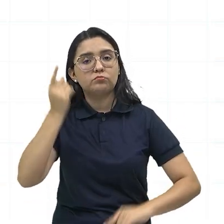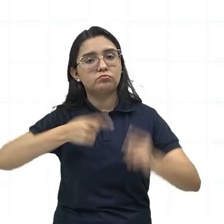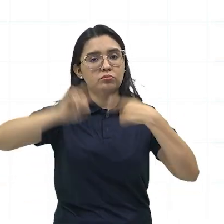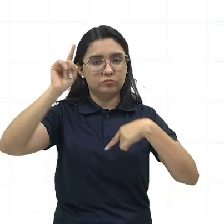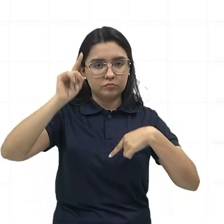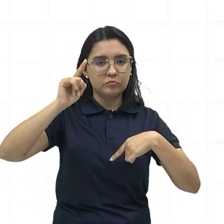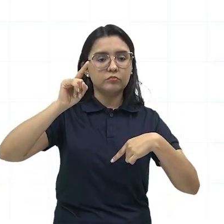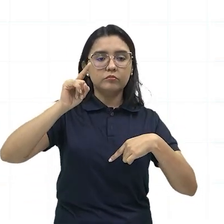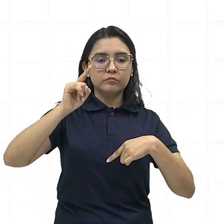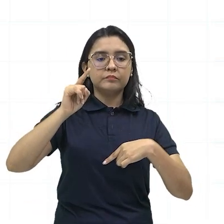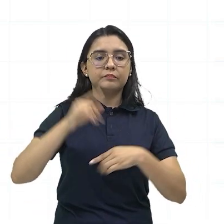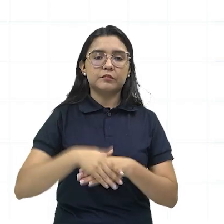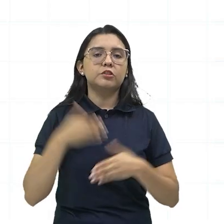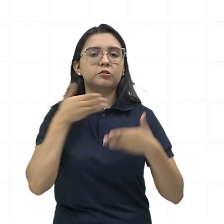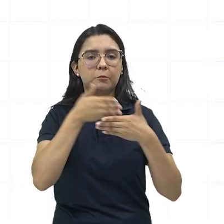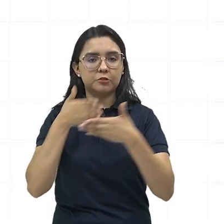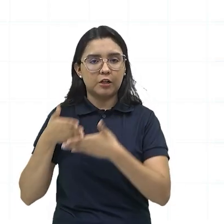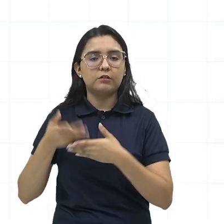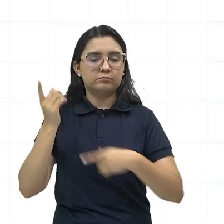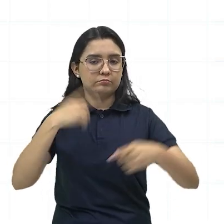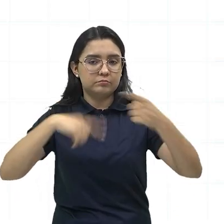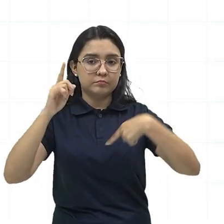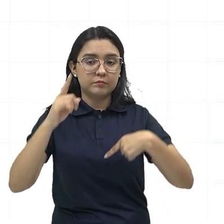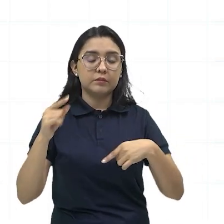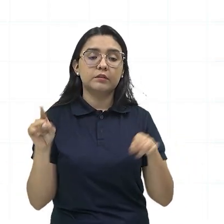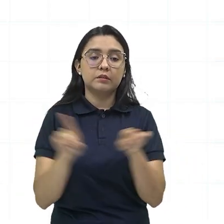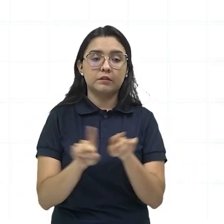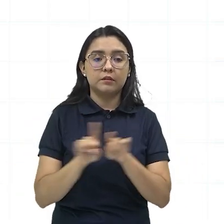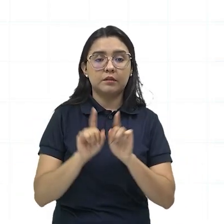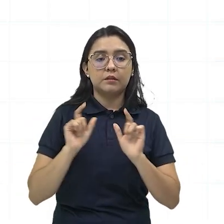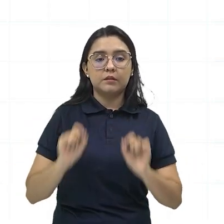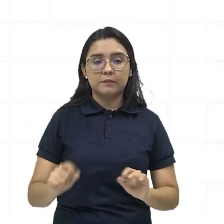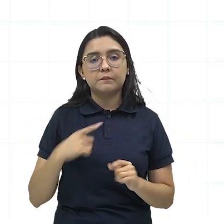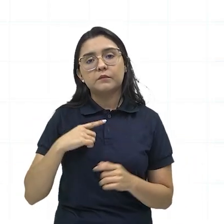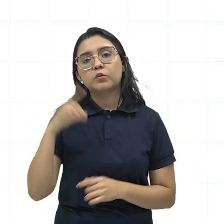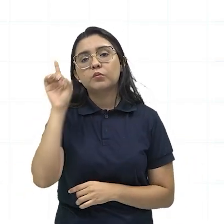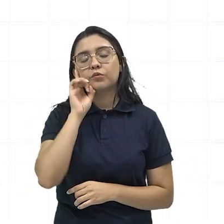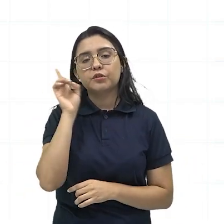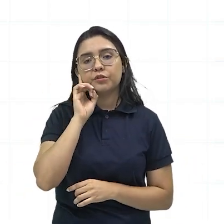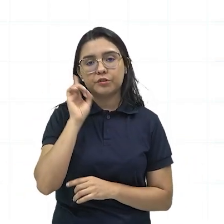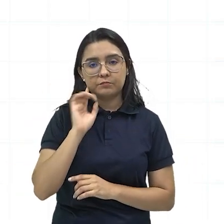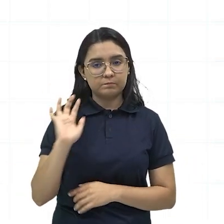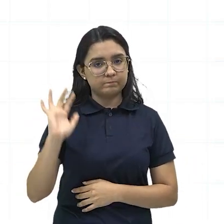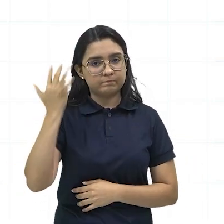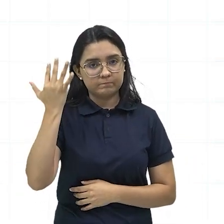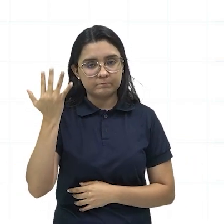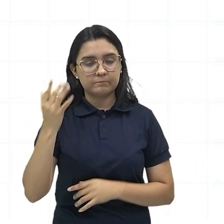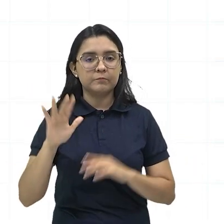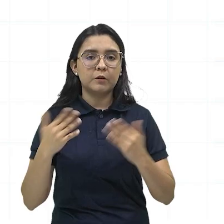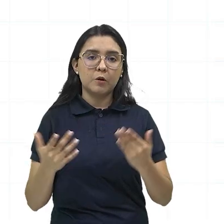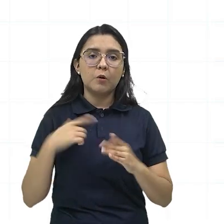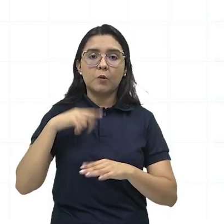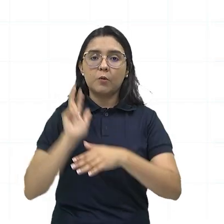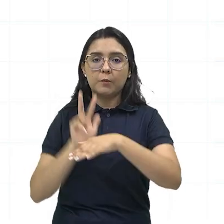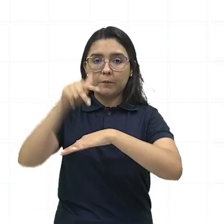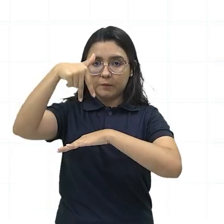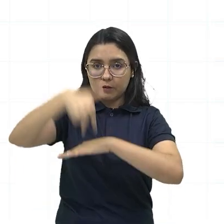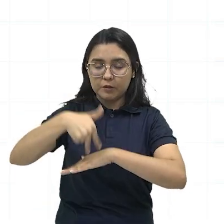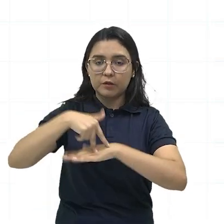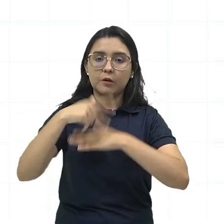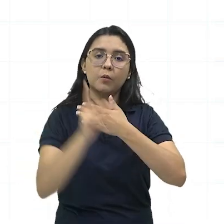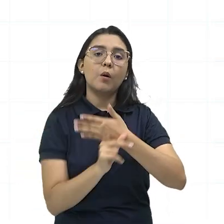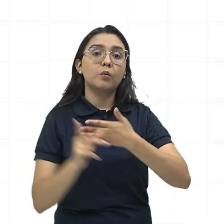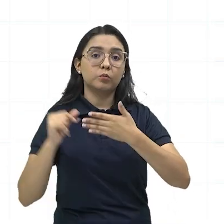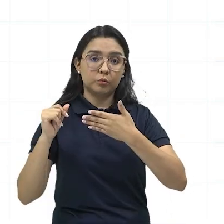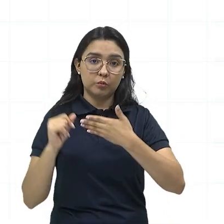esses obstáculos. Geralmente, no evento do dia a dia, O nosso protagonista é o nosso autor,